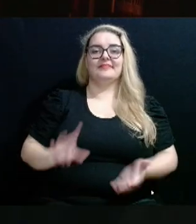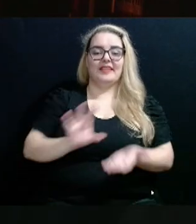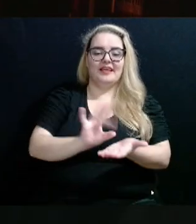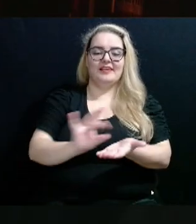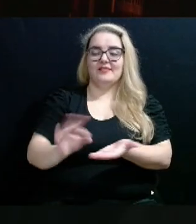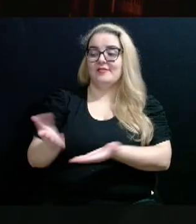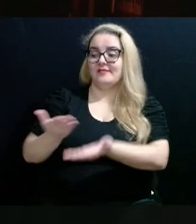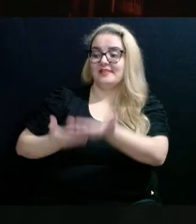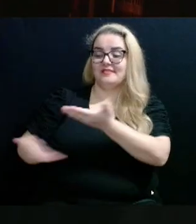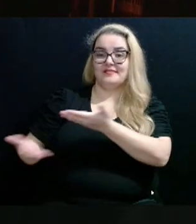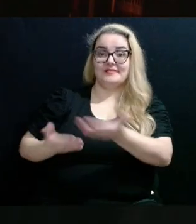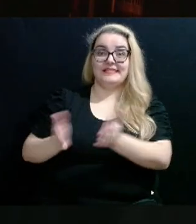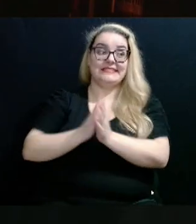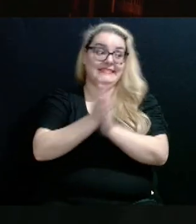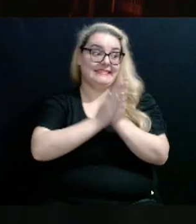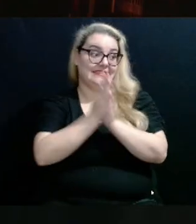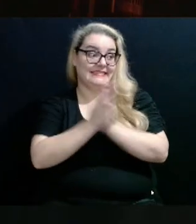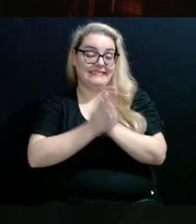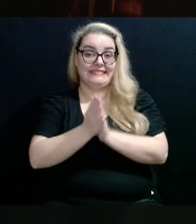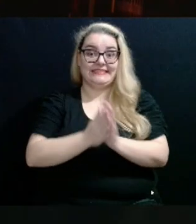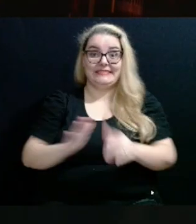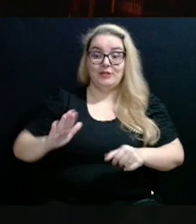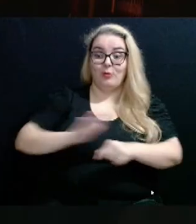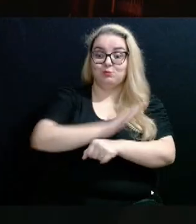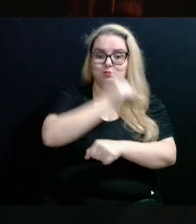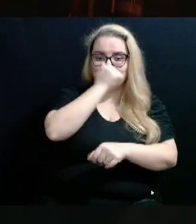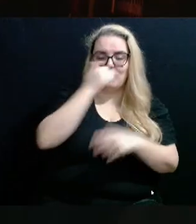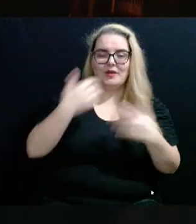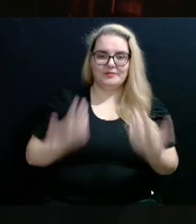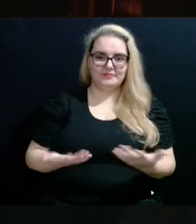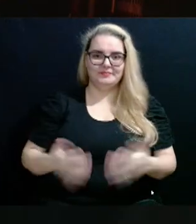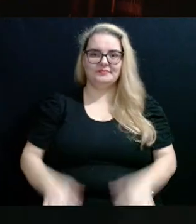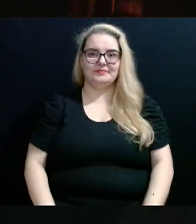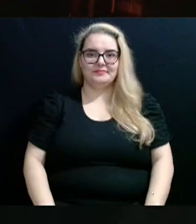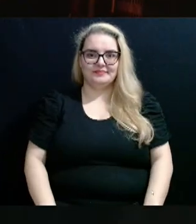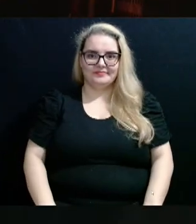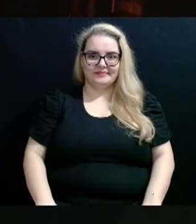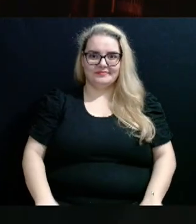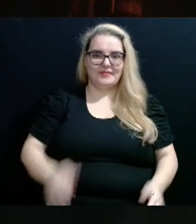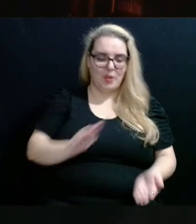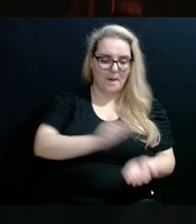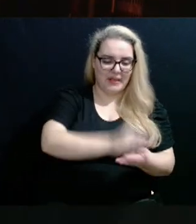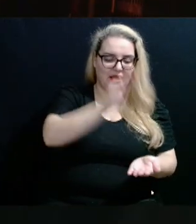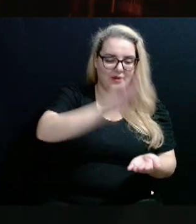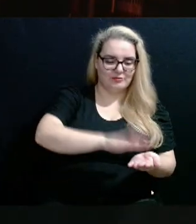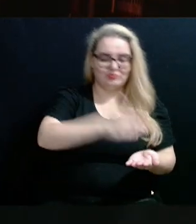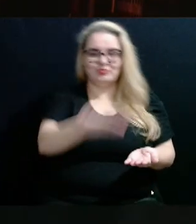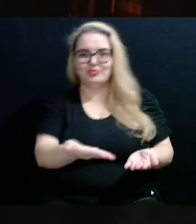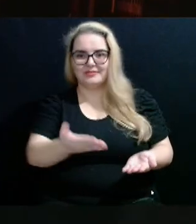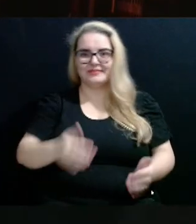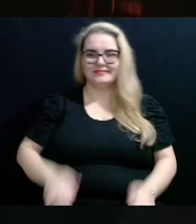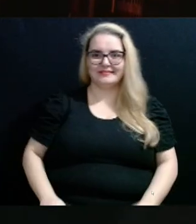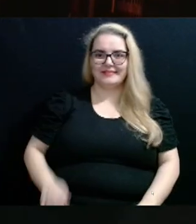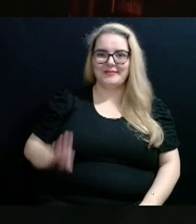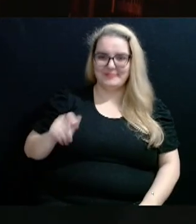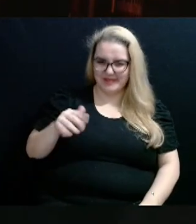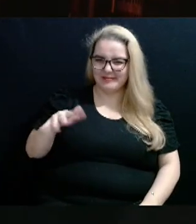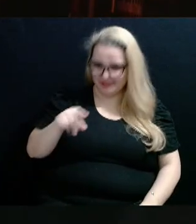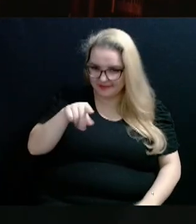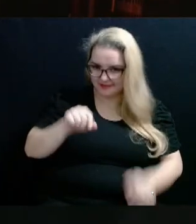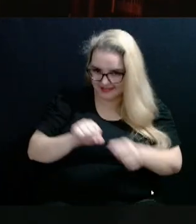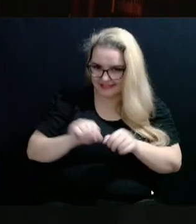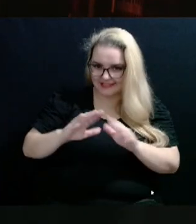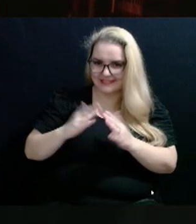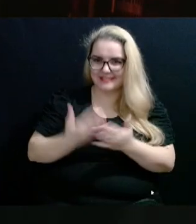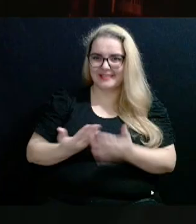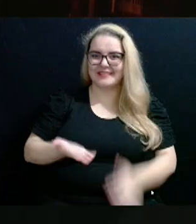o álbum e também até que bate aquele bafinho, sabe aquele bafo assim, ó? Você fazia isso na escola? Conta pra gente, participa conosco. WhatsApp